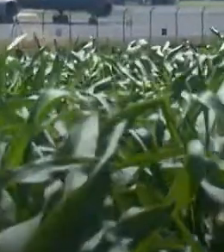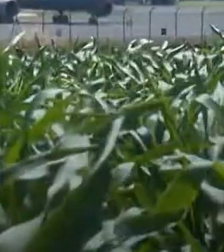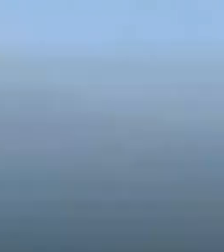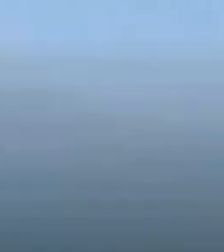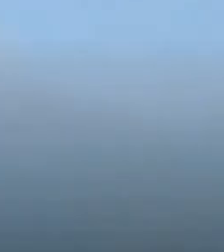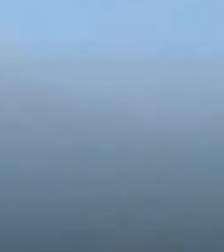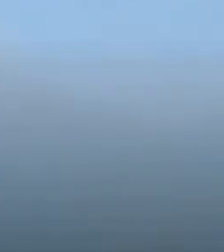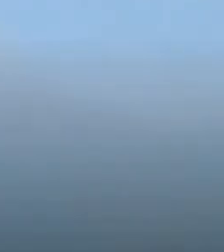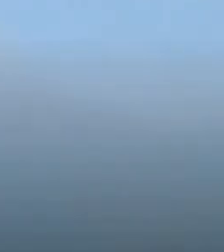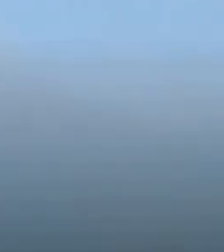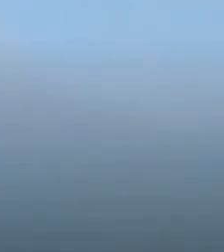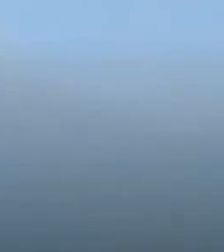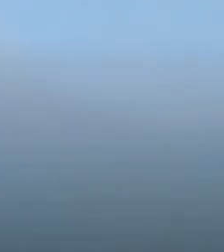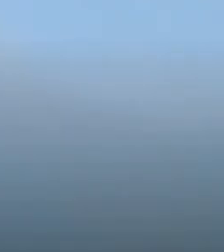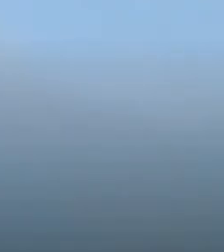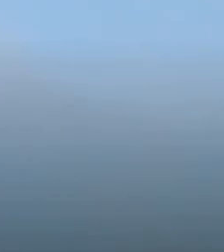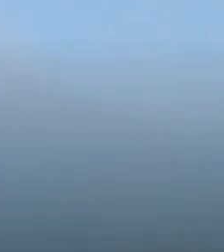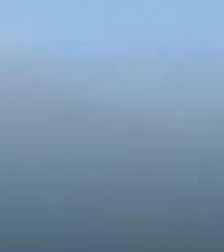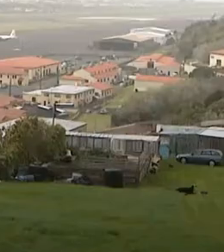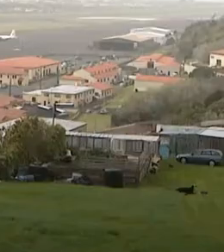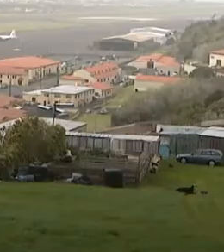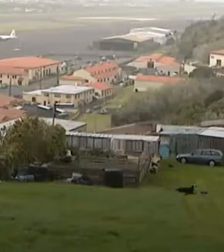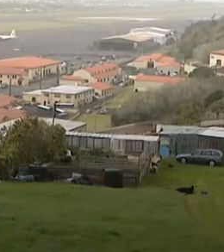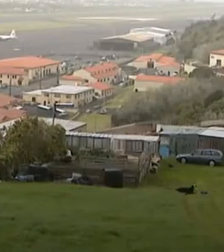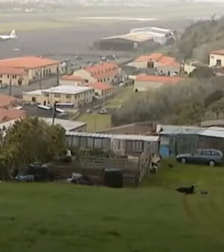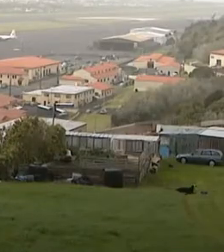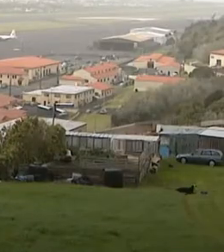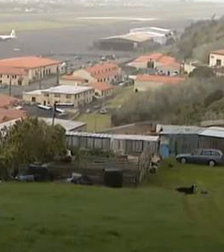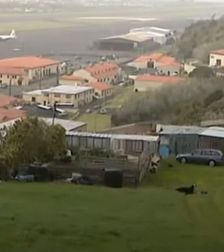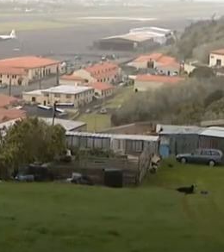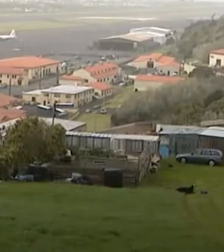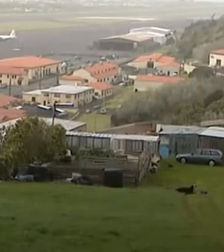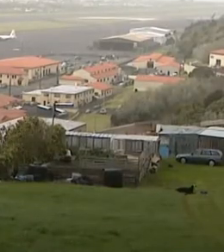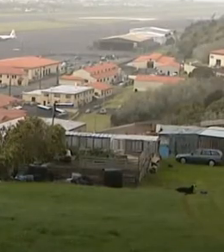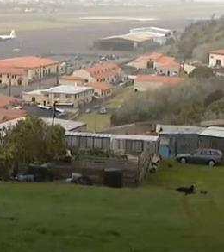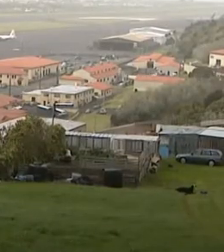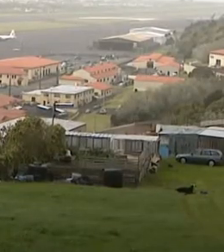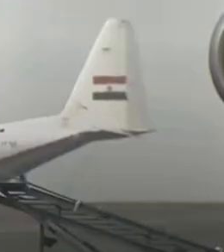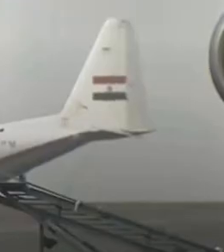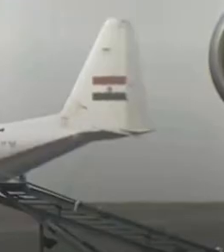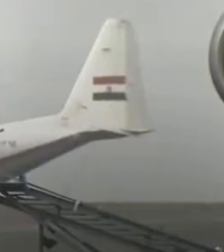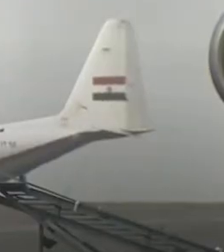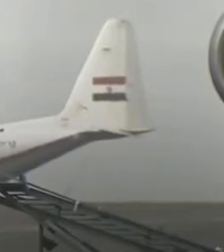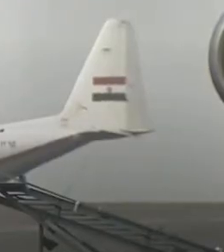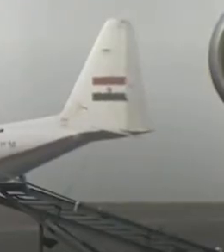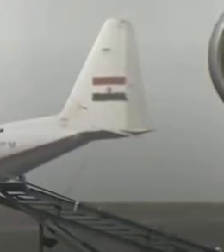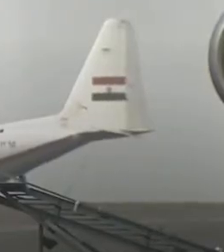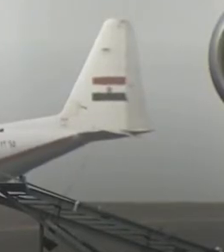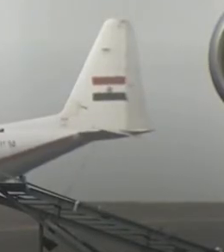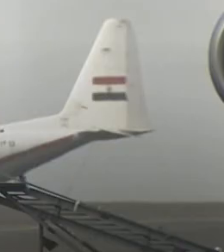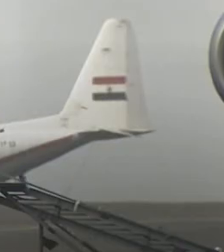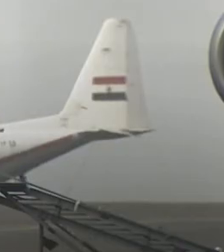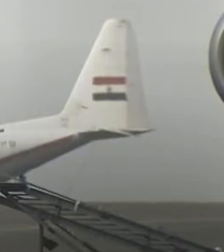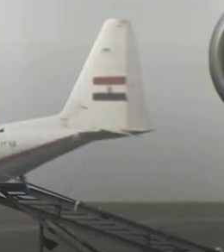O governo admite que os Estados Unidos podem usar a base das Lajes para um ataque ao Irão sem que Portugal seja avisado. Aumentaram, entretanto, nos